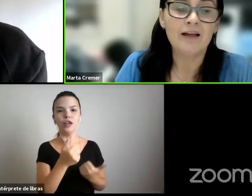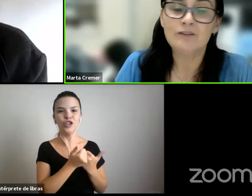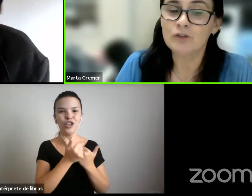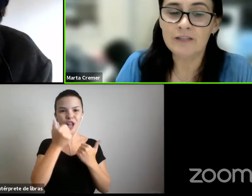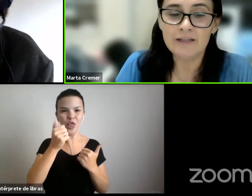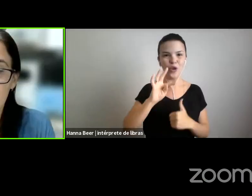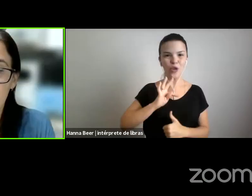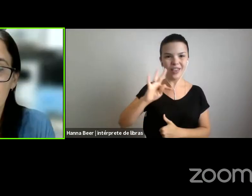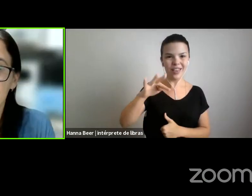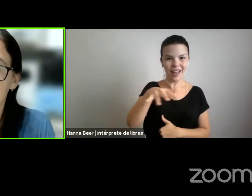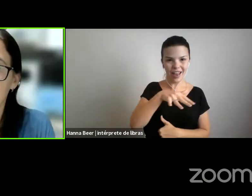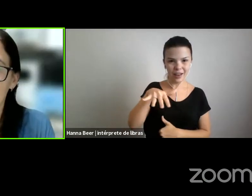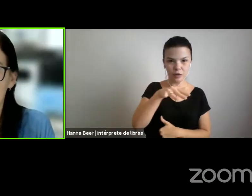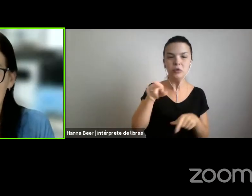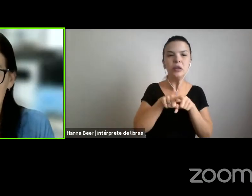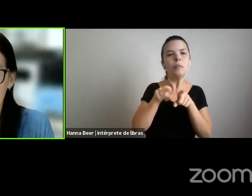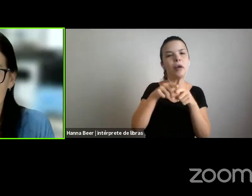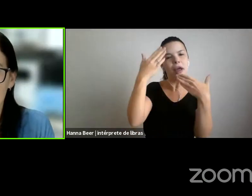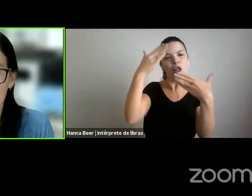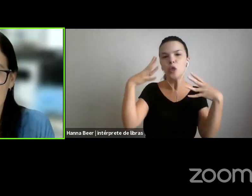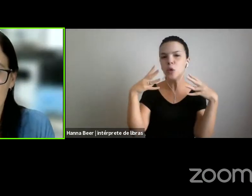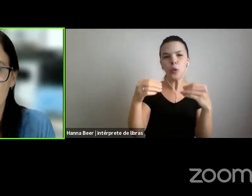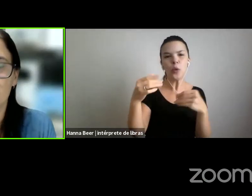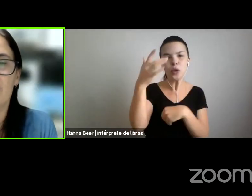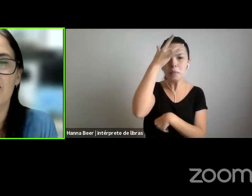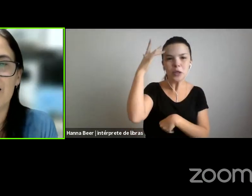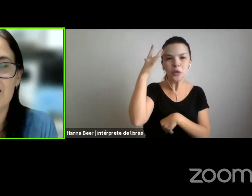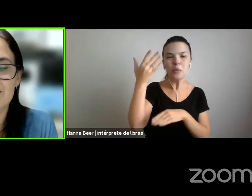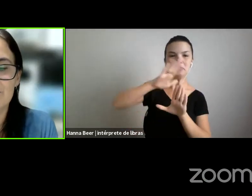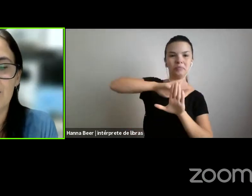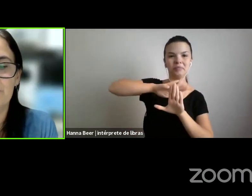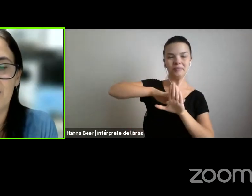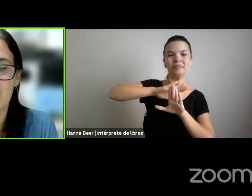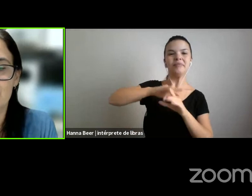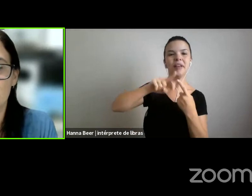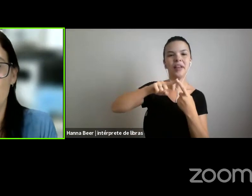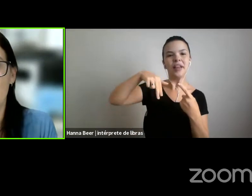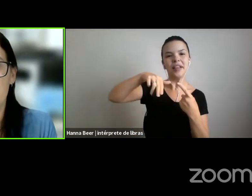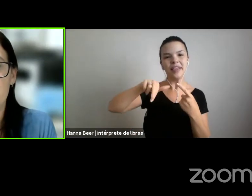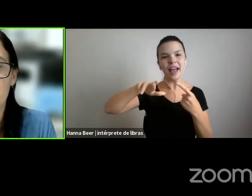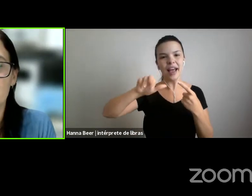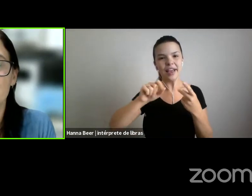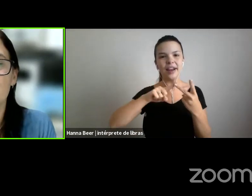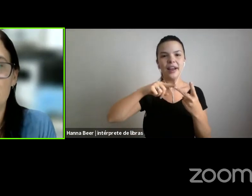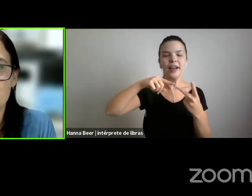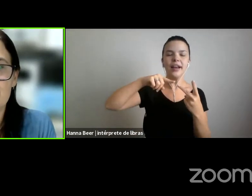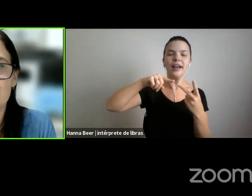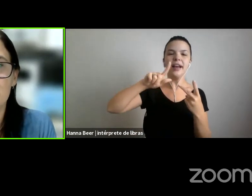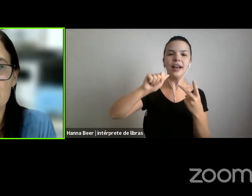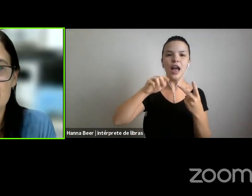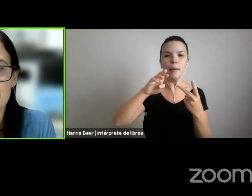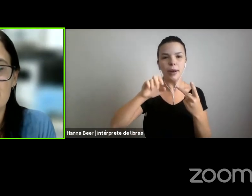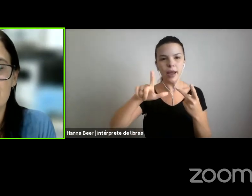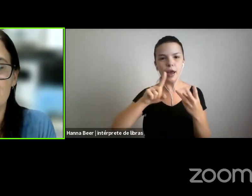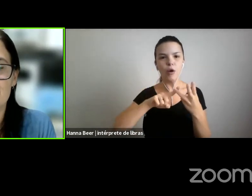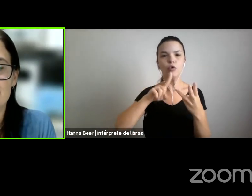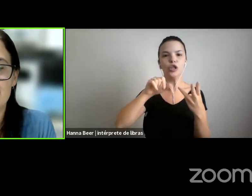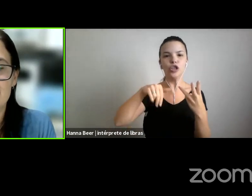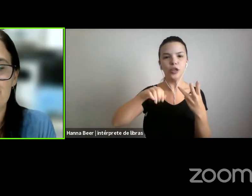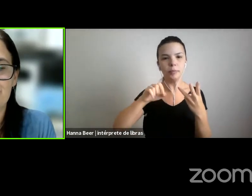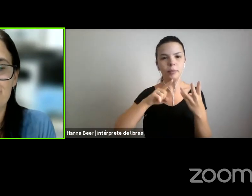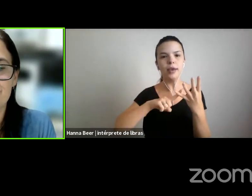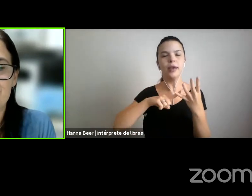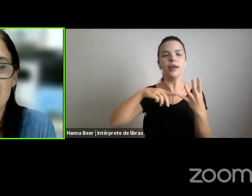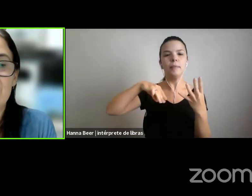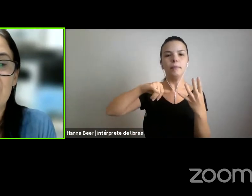também a toda a equipe que está nos bastidores conosco, a Naira, o Gabriel, João Miguel, Jimmy, Luísa e